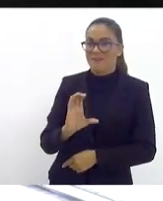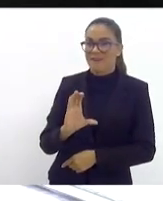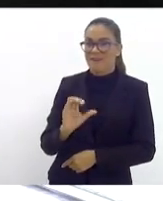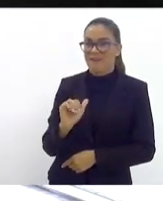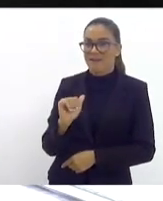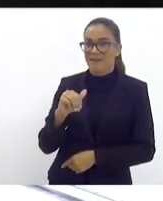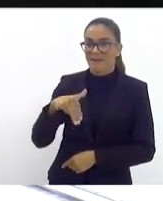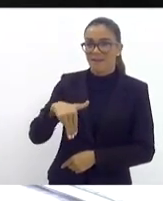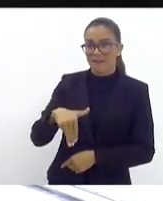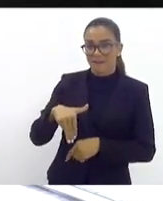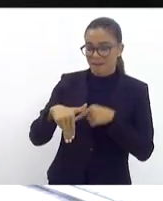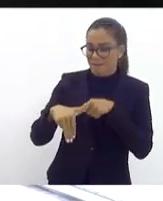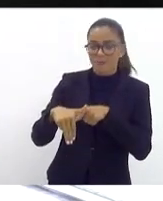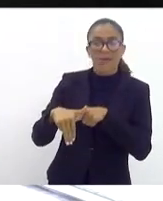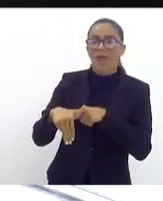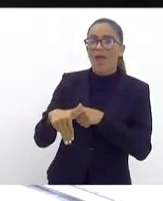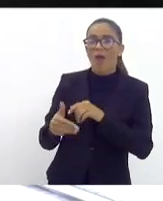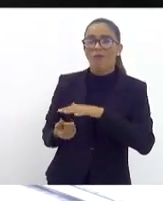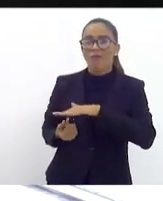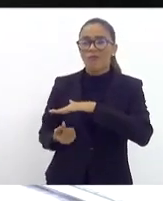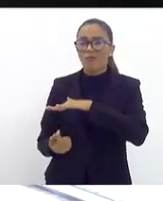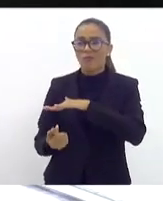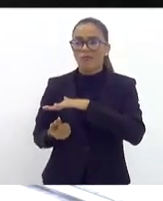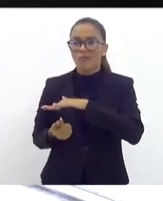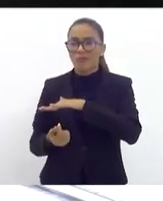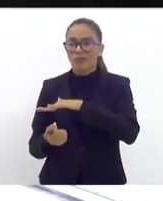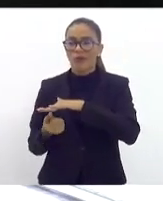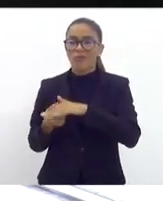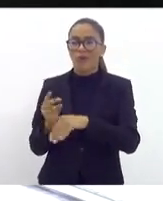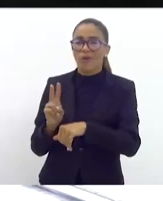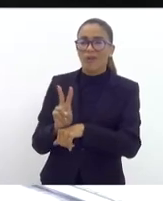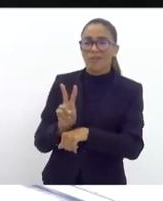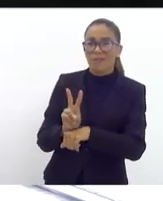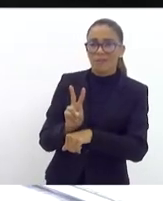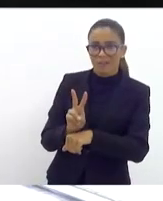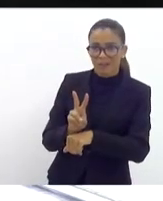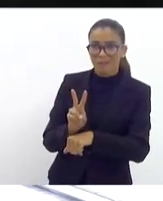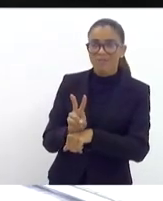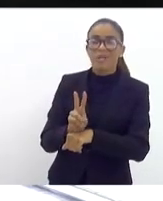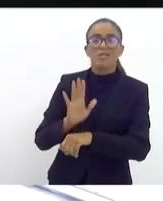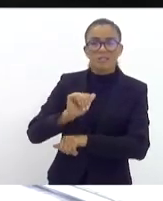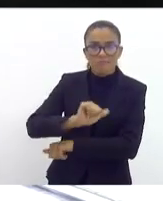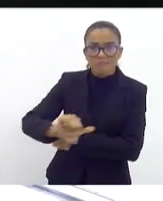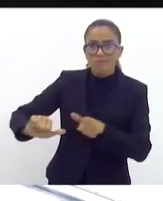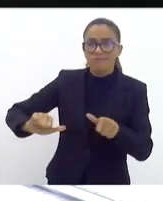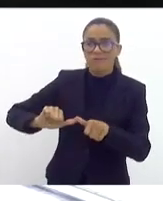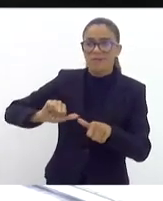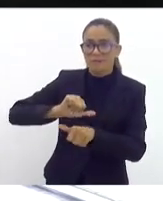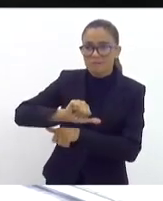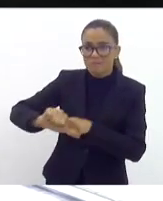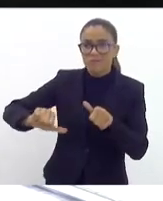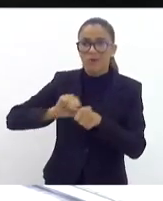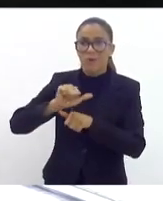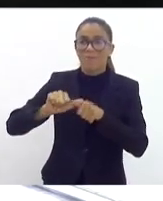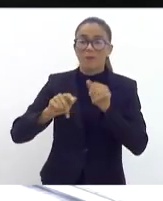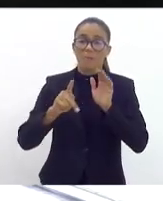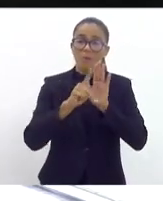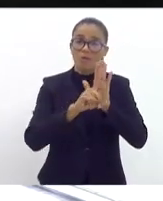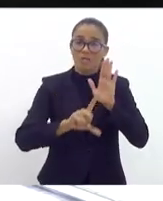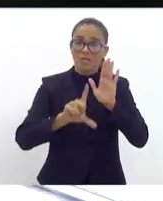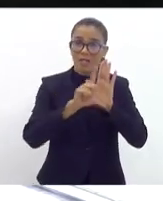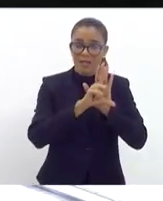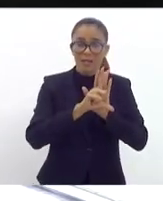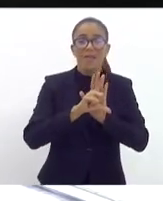um fundo transitório que se renovou por projeto de lei da deputada